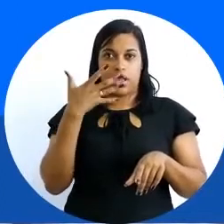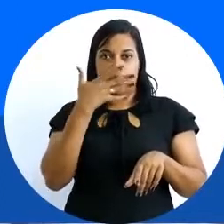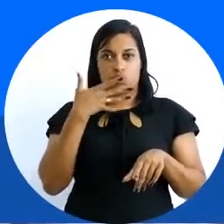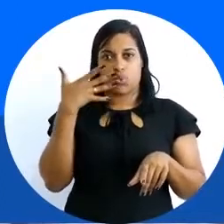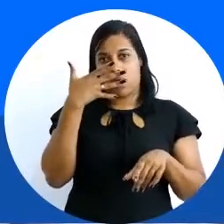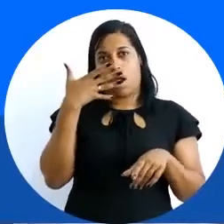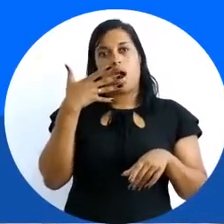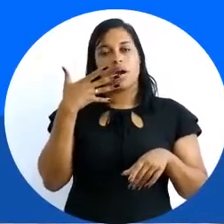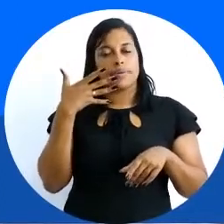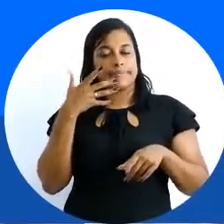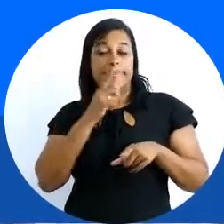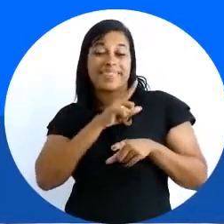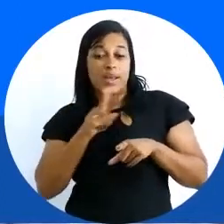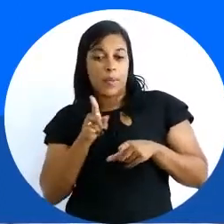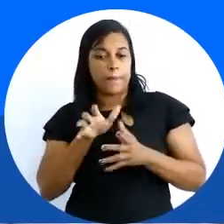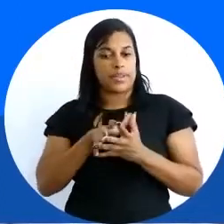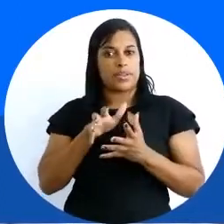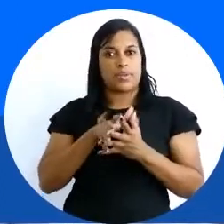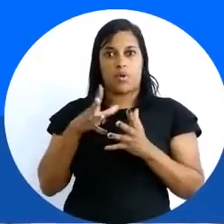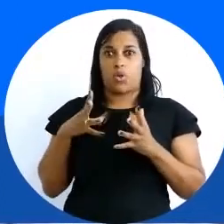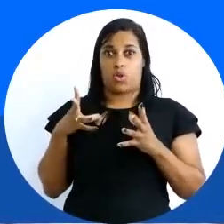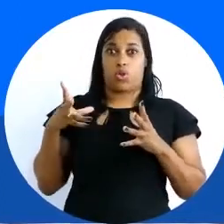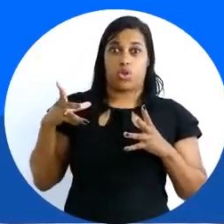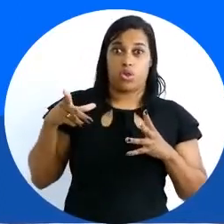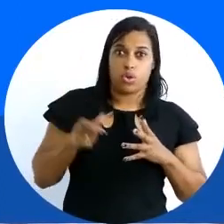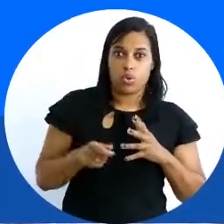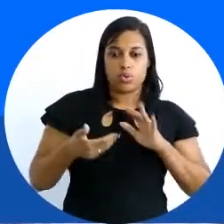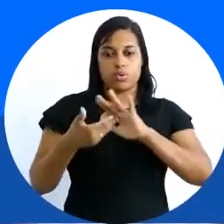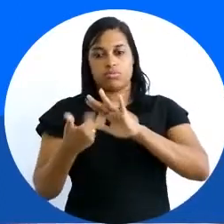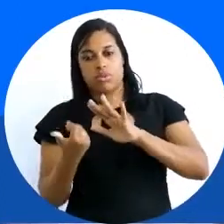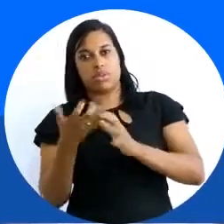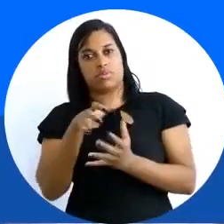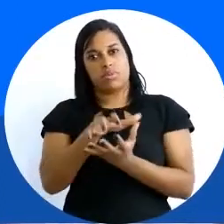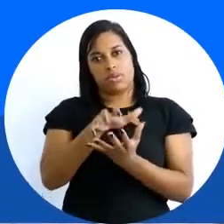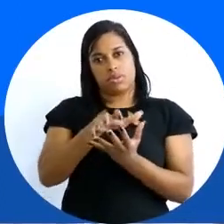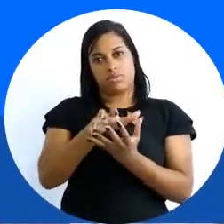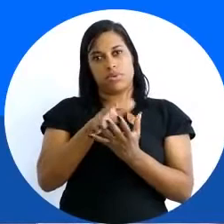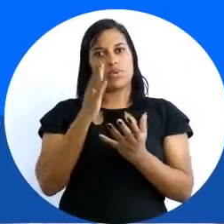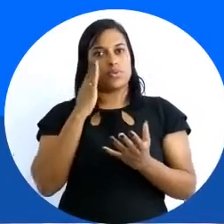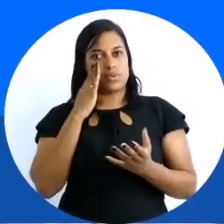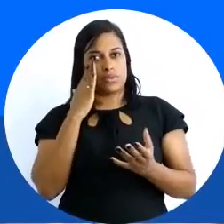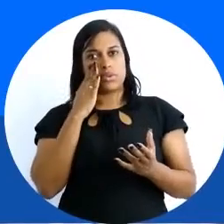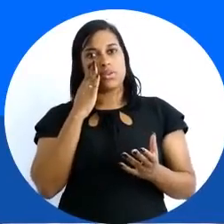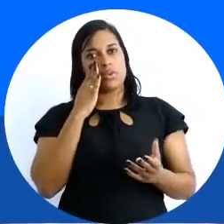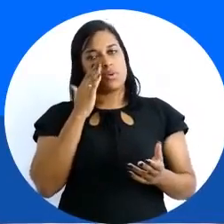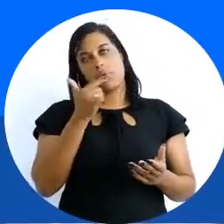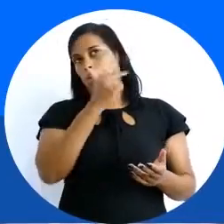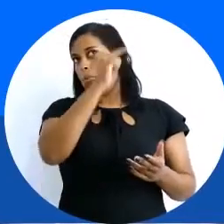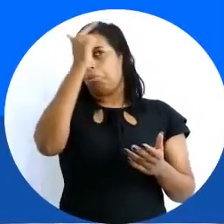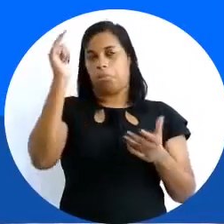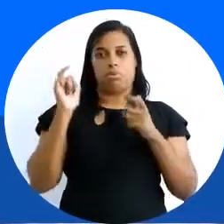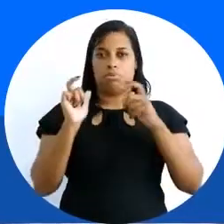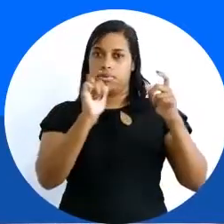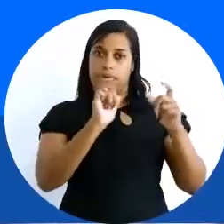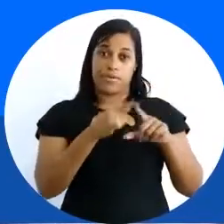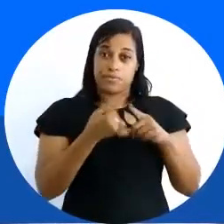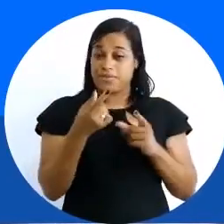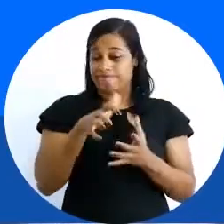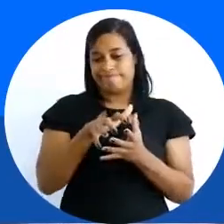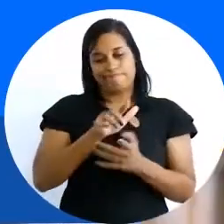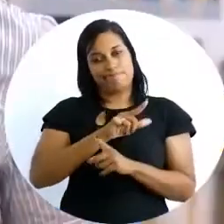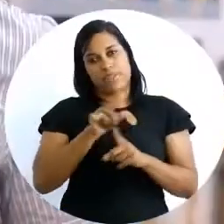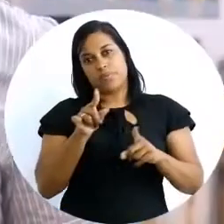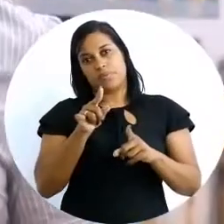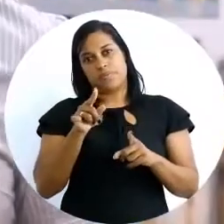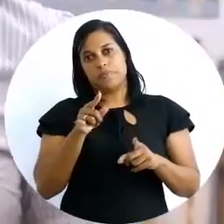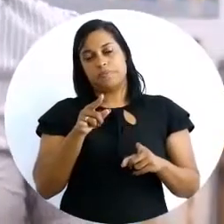não Pernambuco, vai vir tudo de cana-de-açúcar, tirando o que for de Pernambuco. Vai vir de outros lugares, mas Pernambuco não.